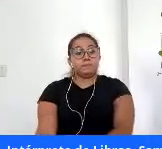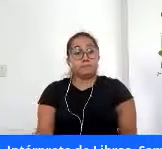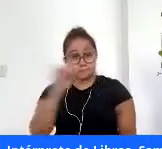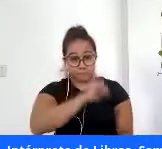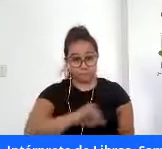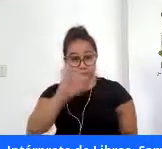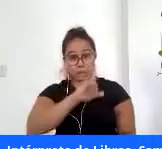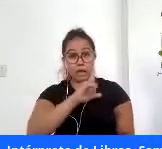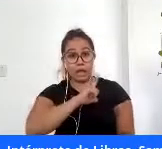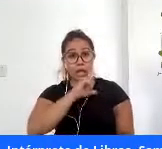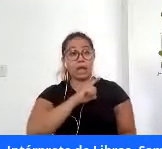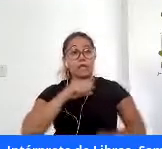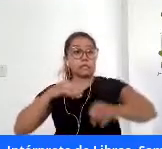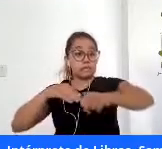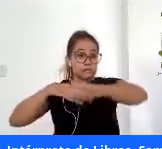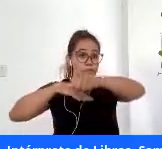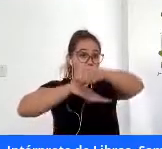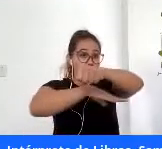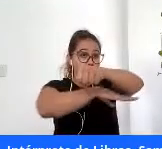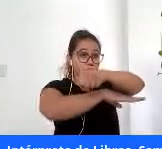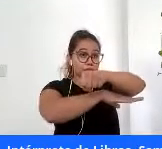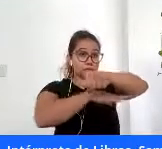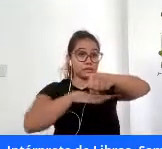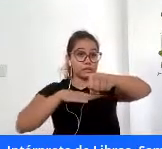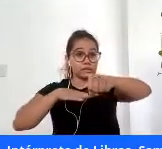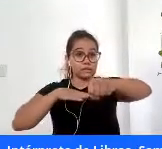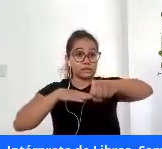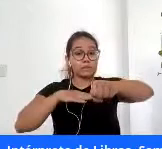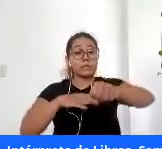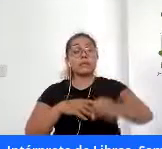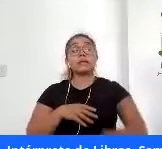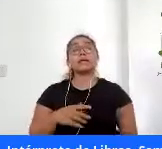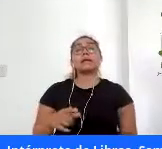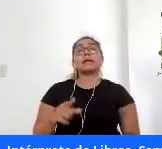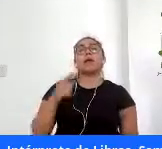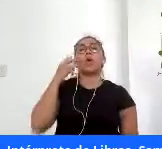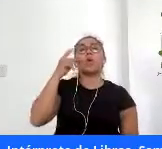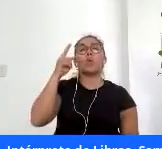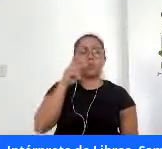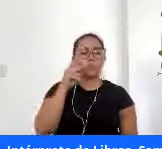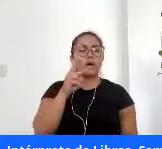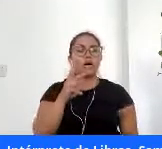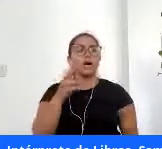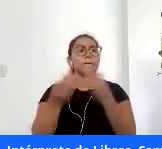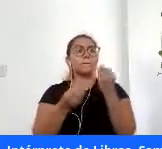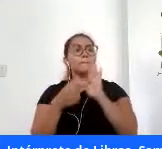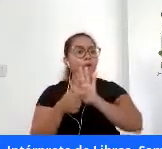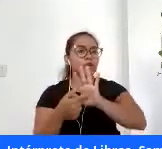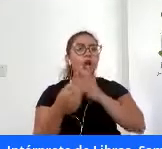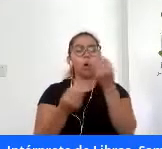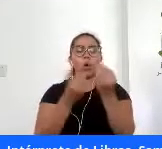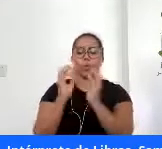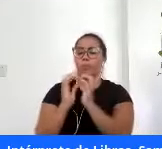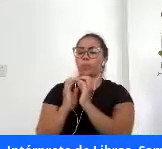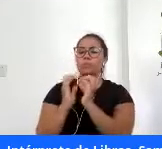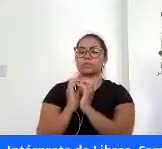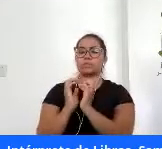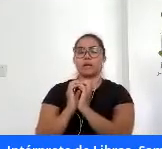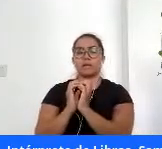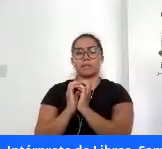ressonância magnética funcional, então eu trouxe ela aqui para mostrar como que o cérebro vai estar